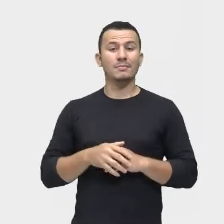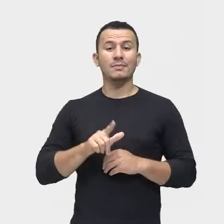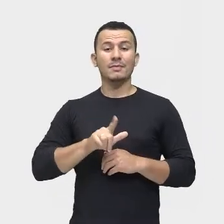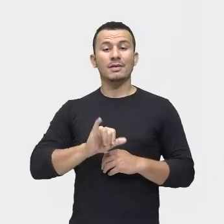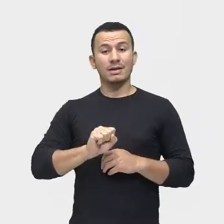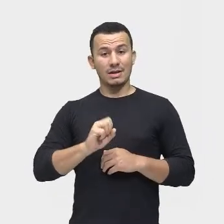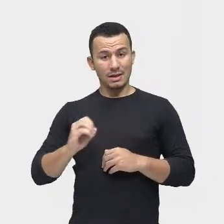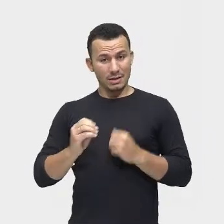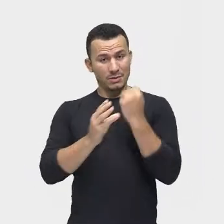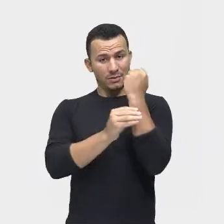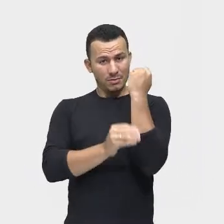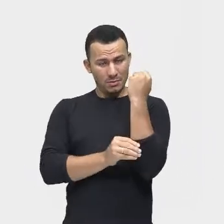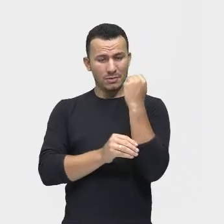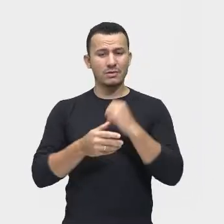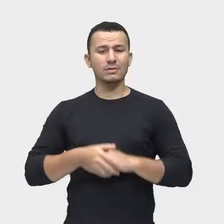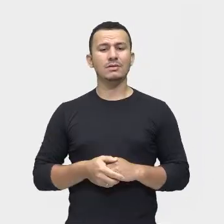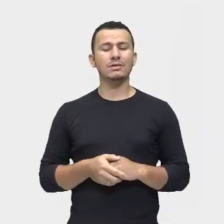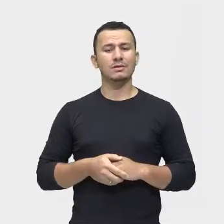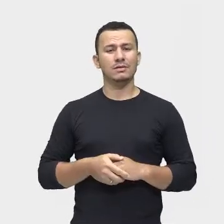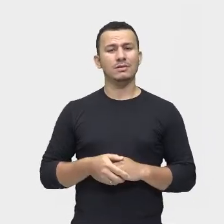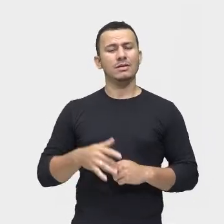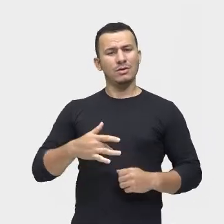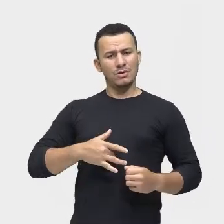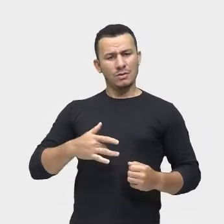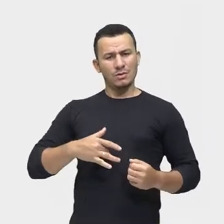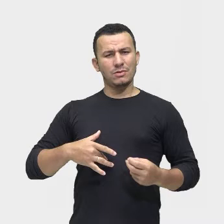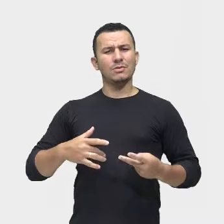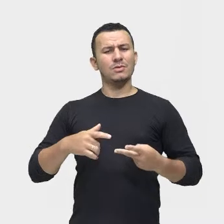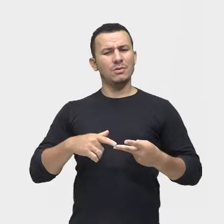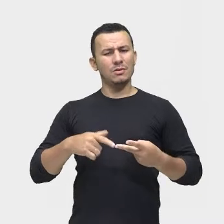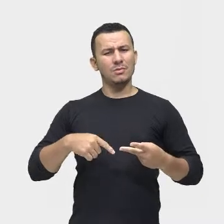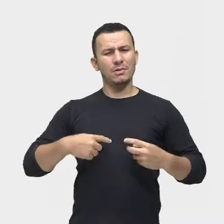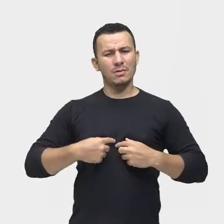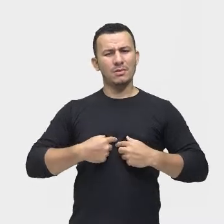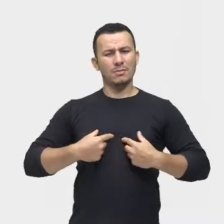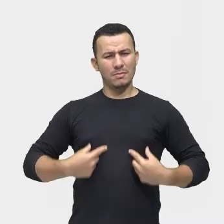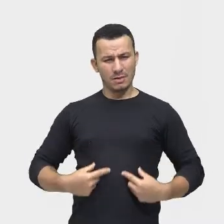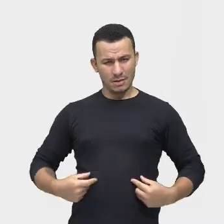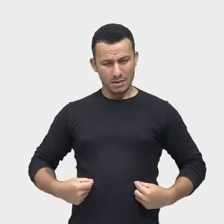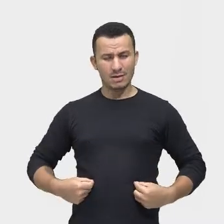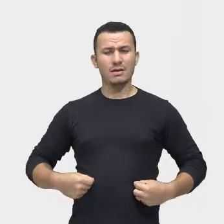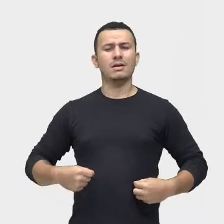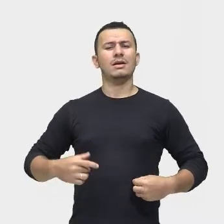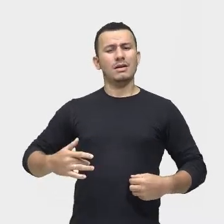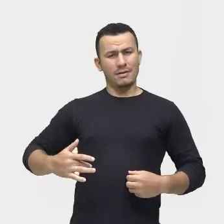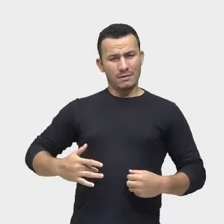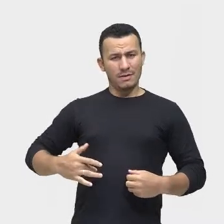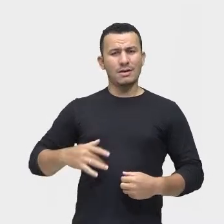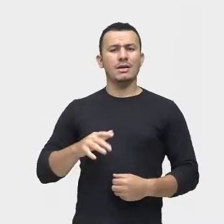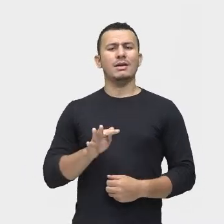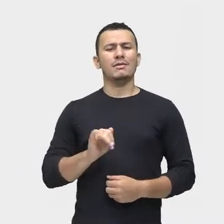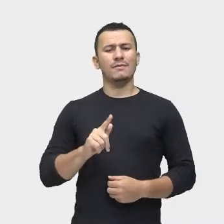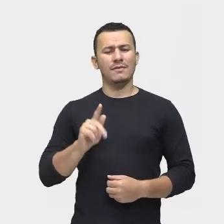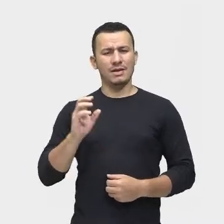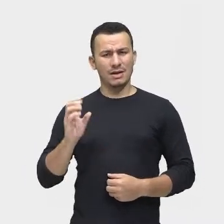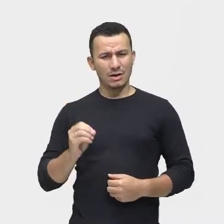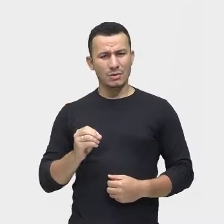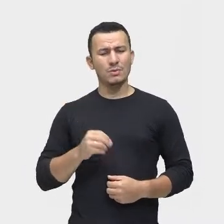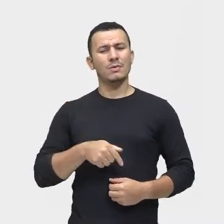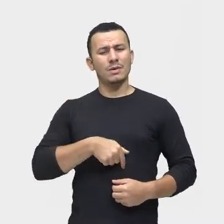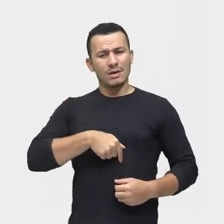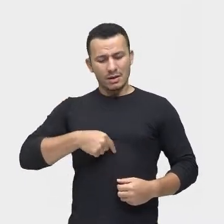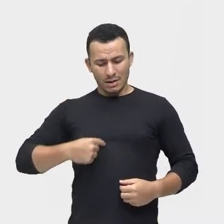lisos. Estômago, pâncreas, jejunum, fígado, intestino